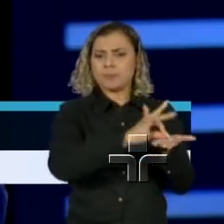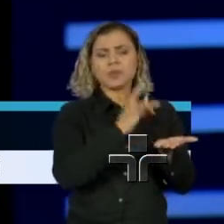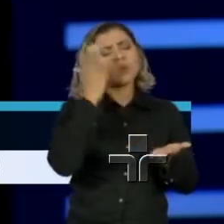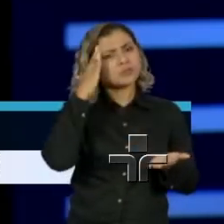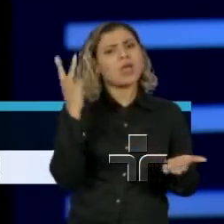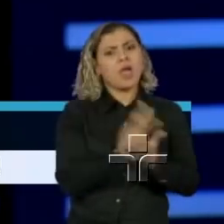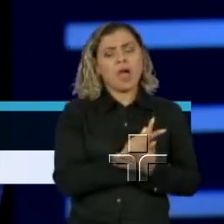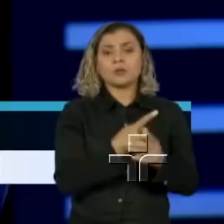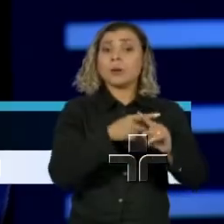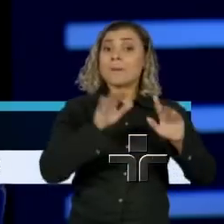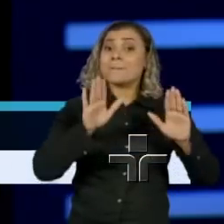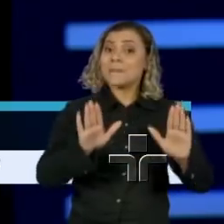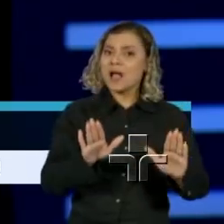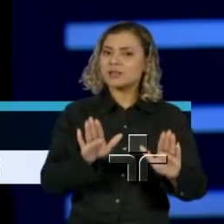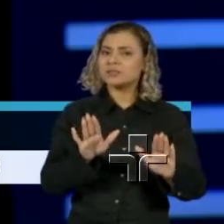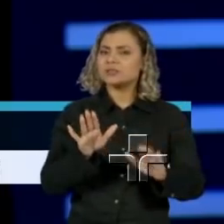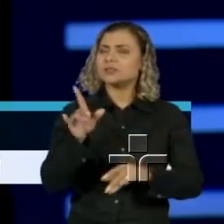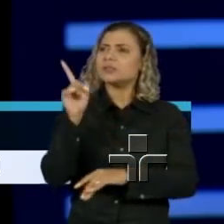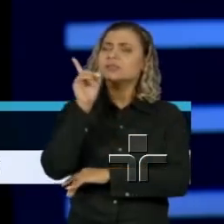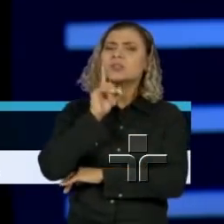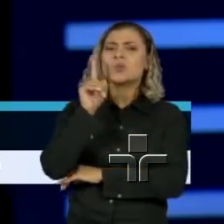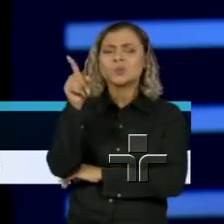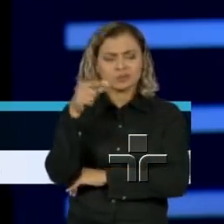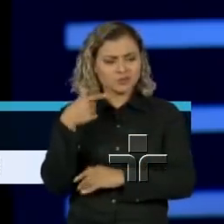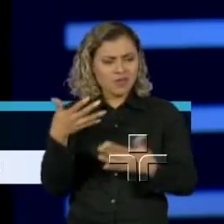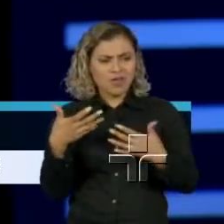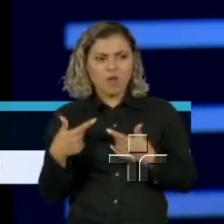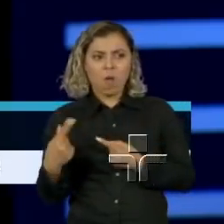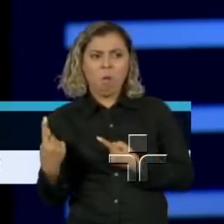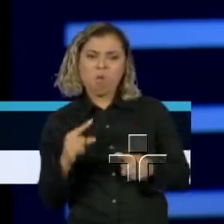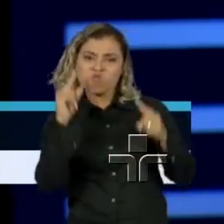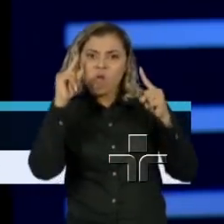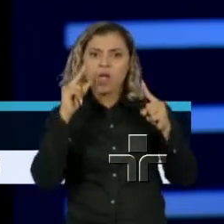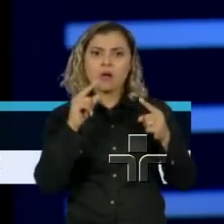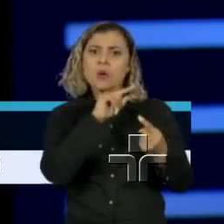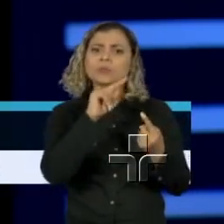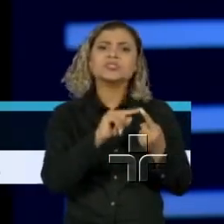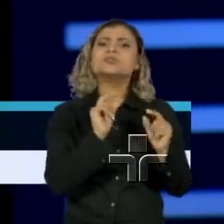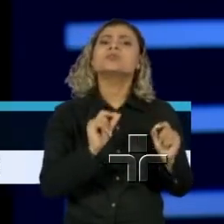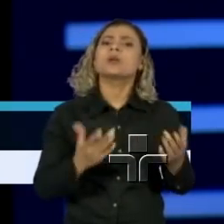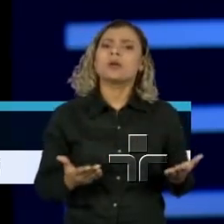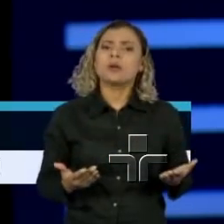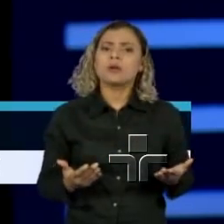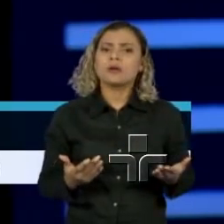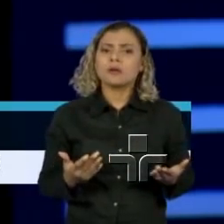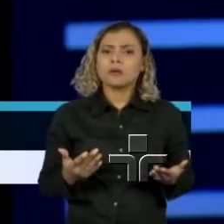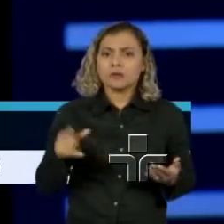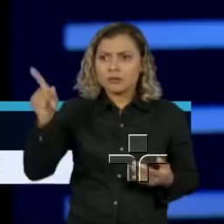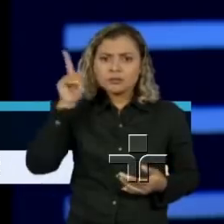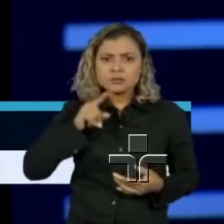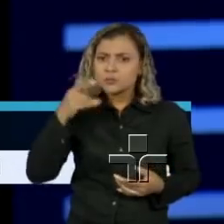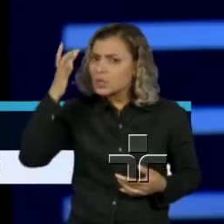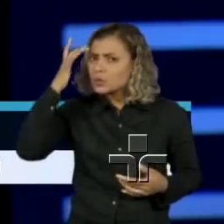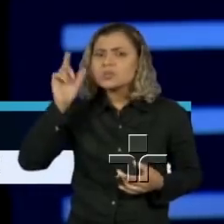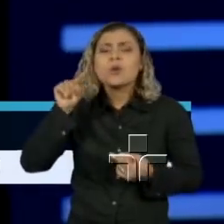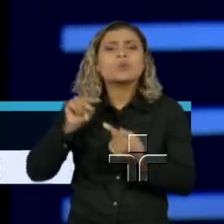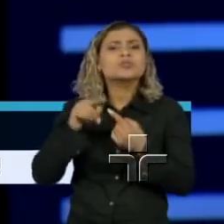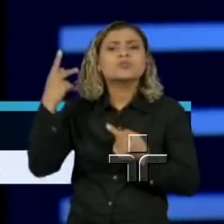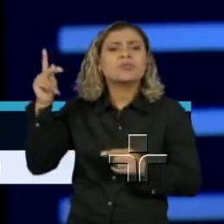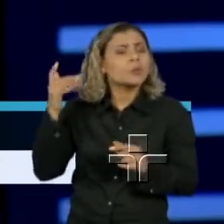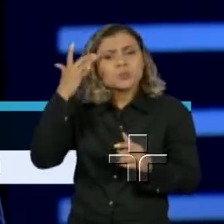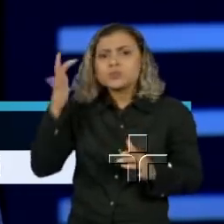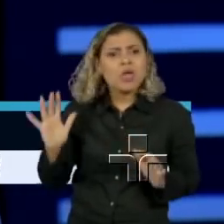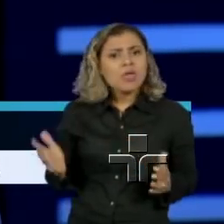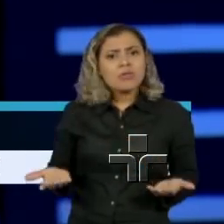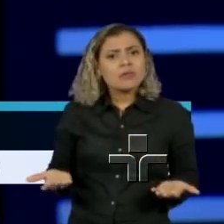mas pensando em termos de guerra, você tem de ter um objetivo que você vai querer alcançar. E eu simplesmente não sei que objetivo, a